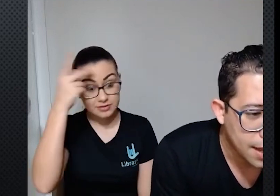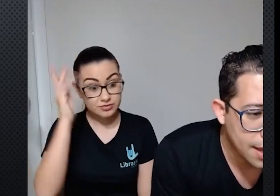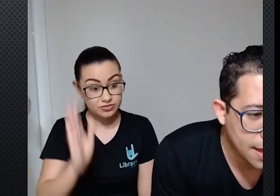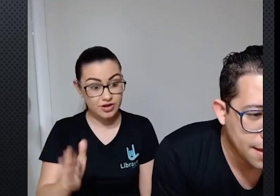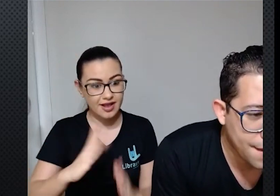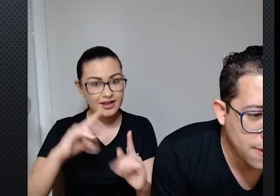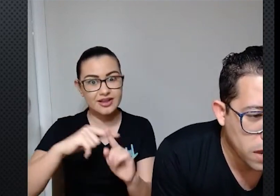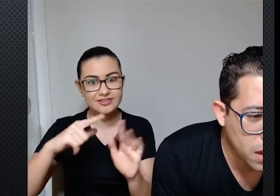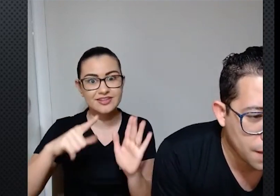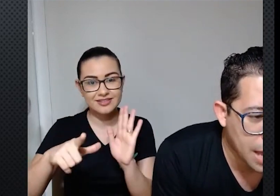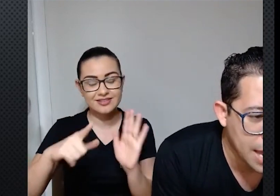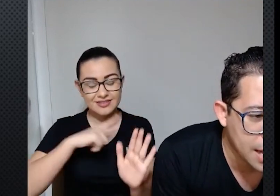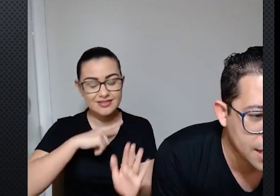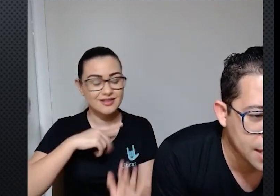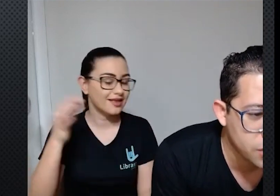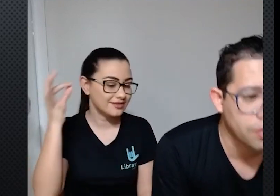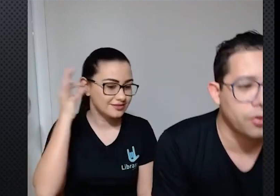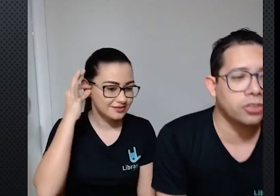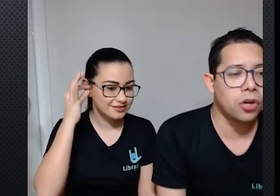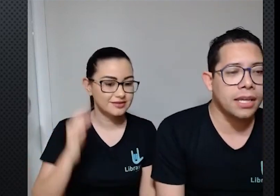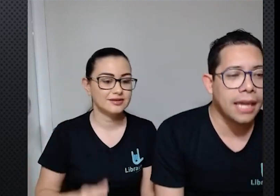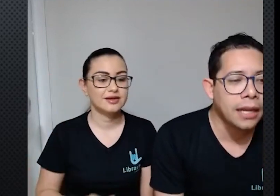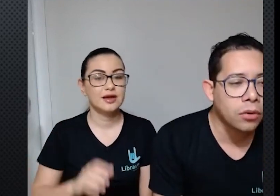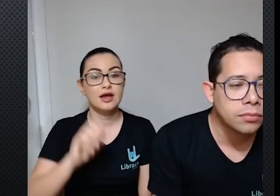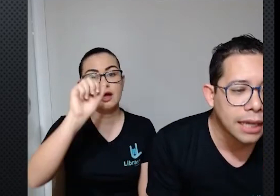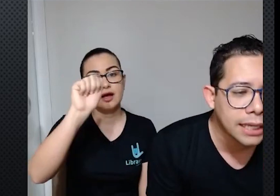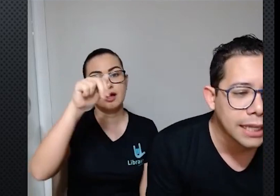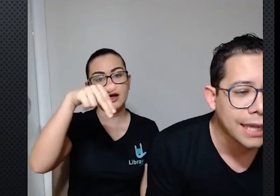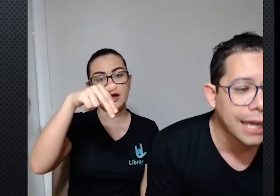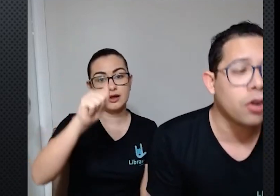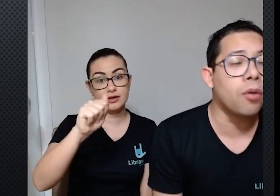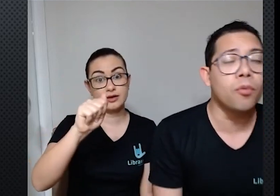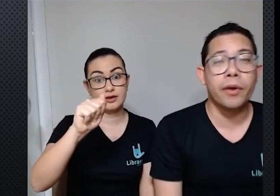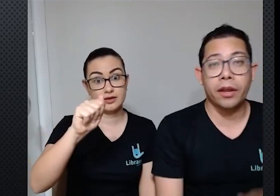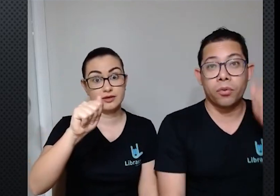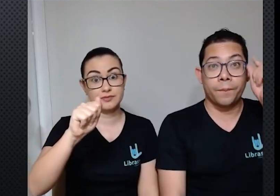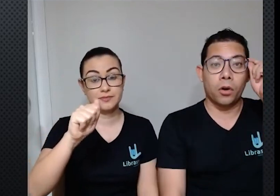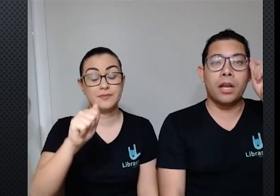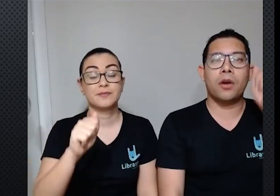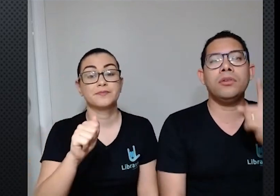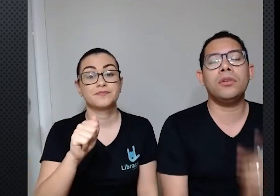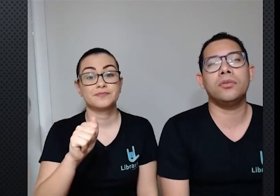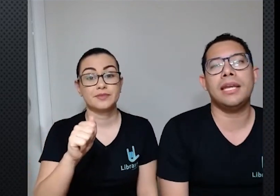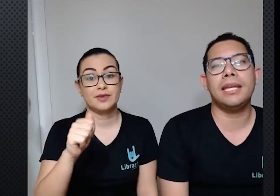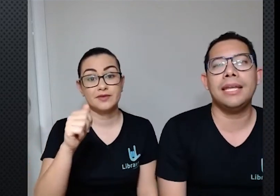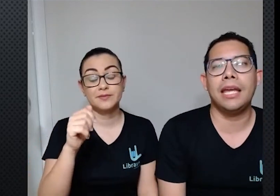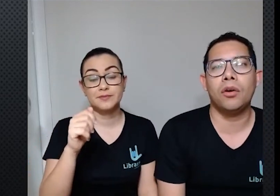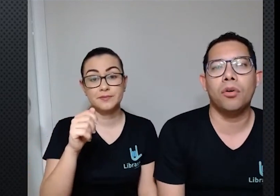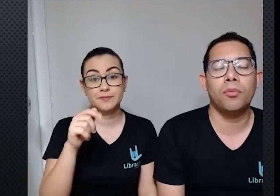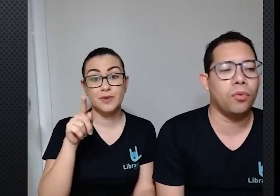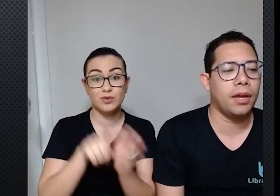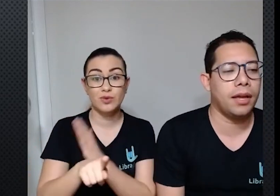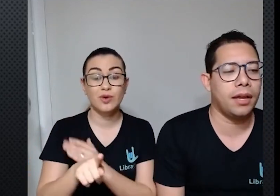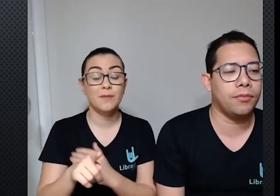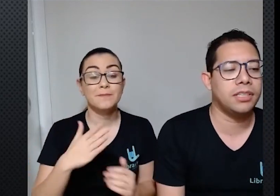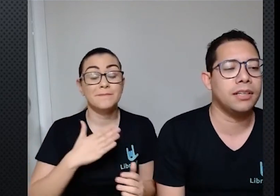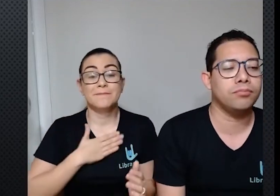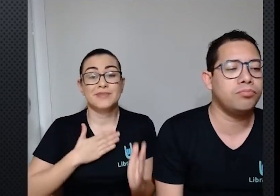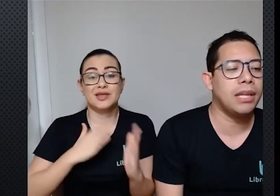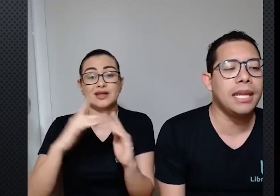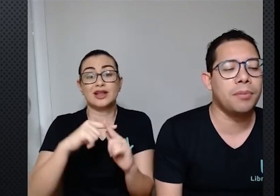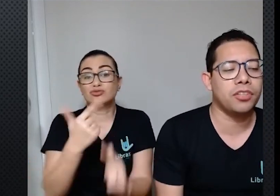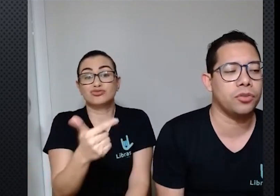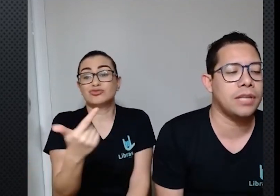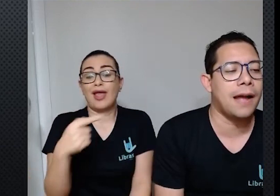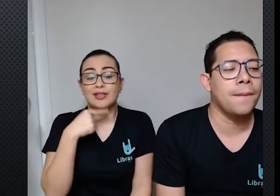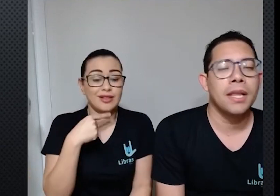né? Aí a Ana Cristina falou assim, e quem não tem ninguém como eu? Olha, quando não tem ninguém como... você não